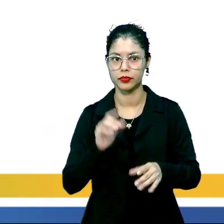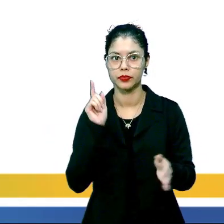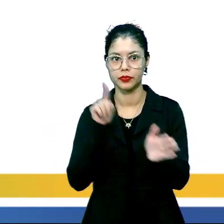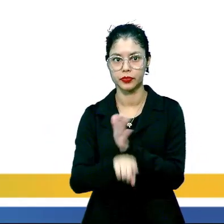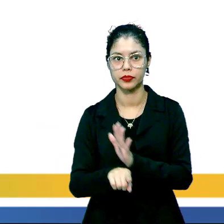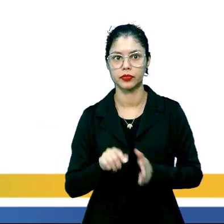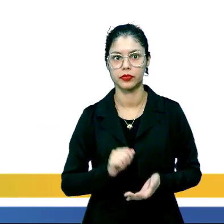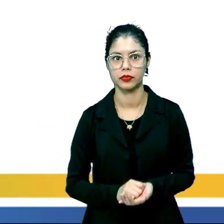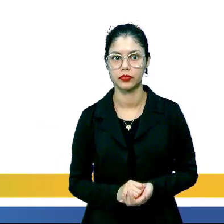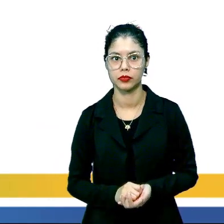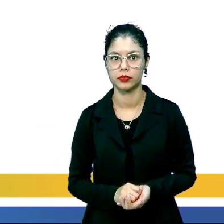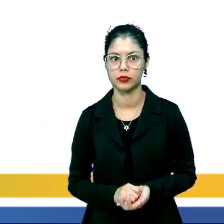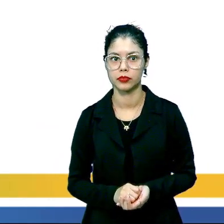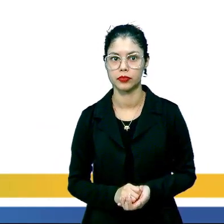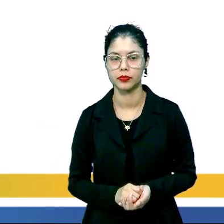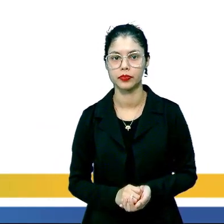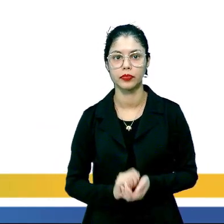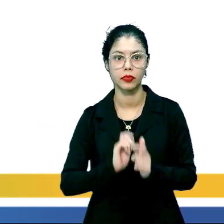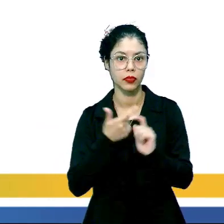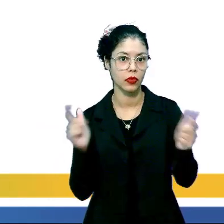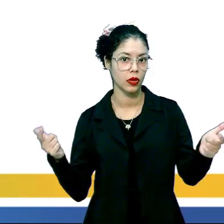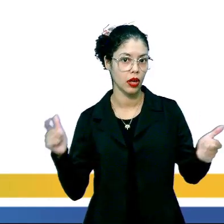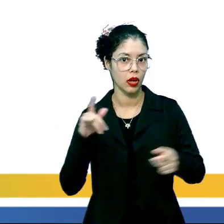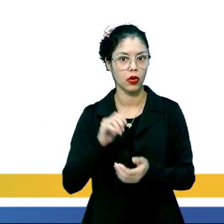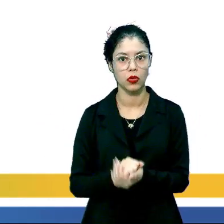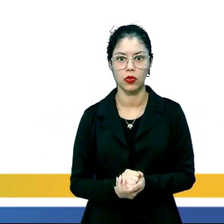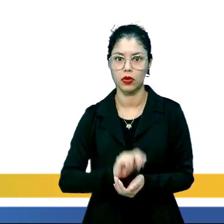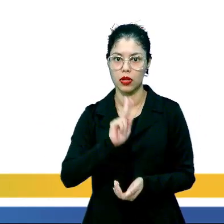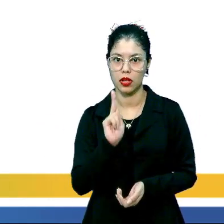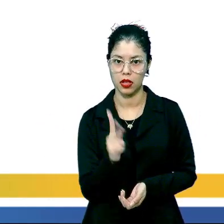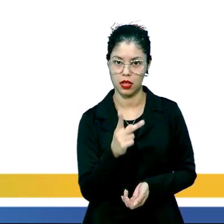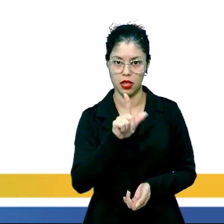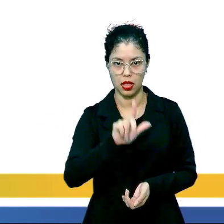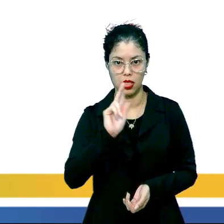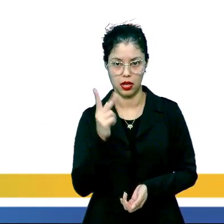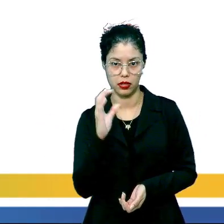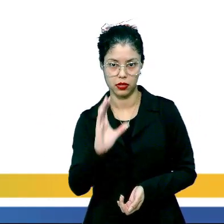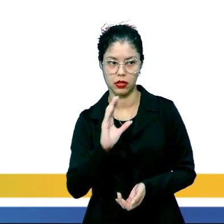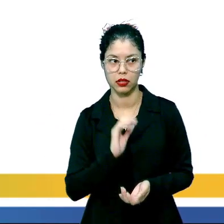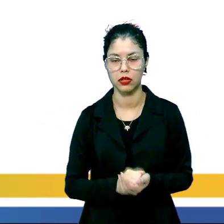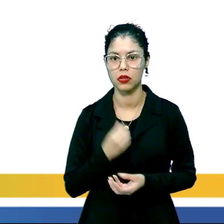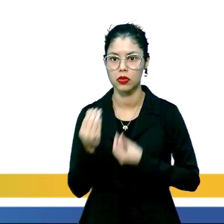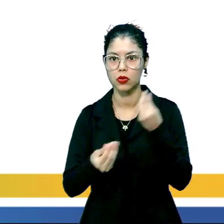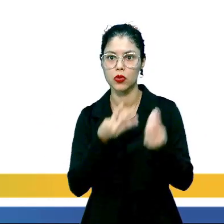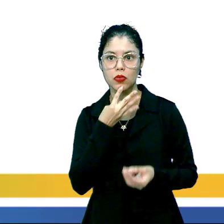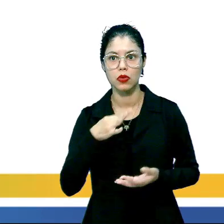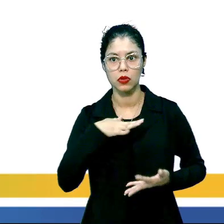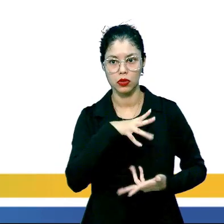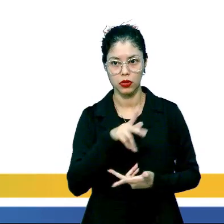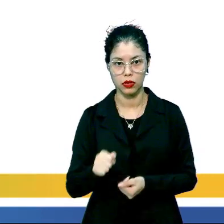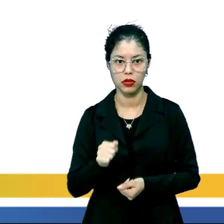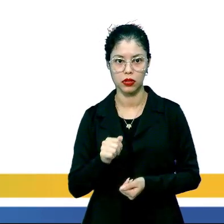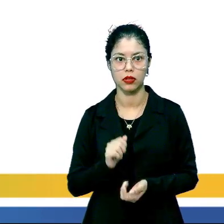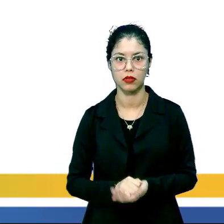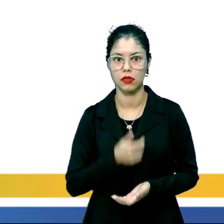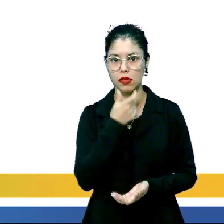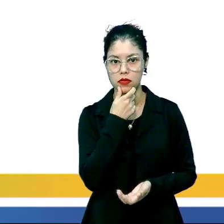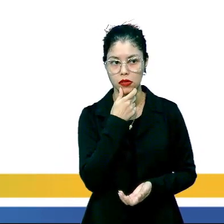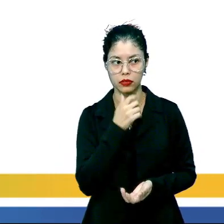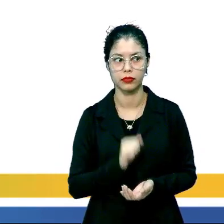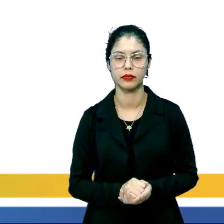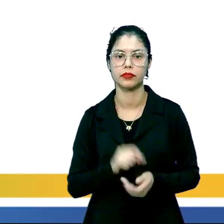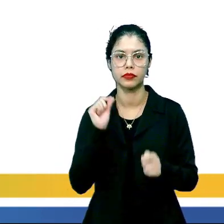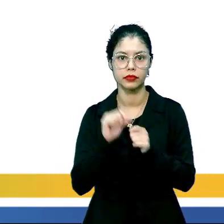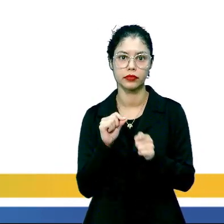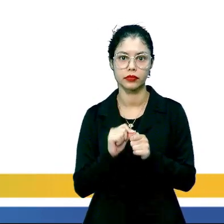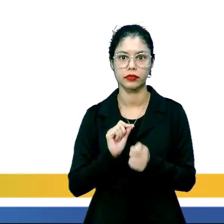questão. O Grande Colisor de Hadrons, o LHC, como é mundialmente conhecido pelas suas iniciais em inglês, foi